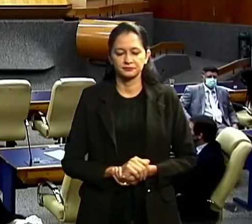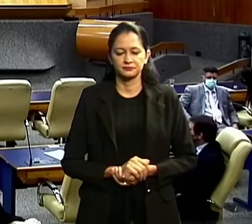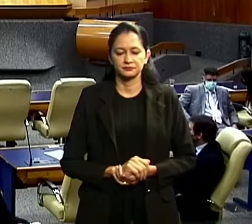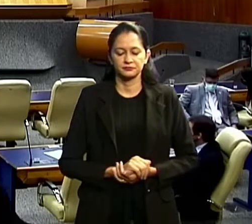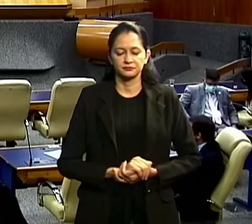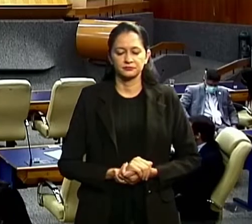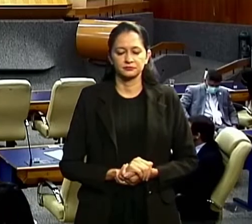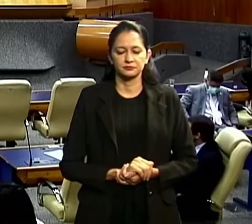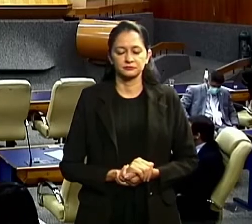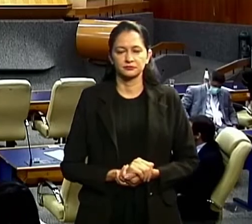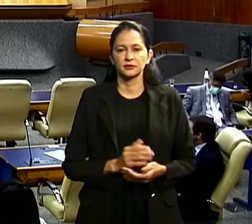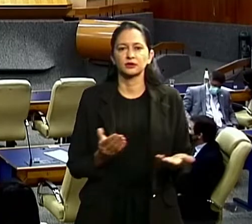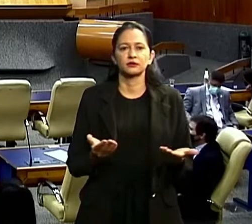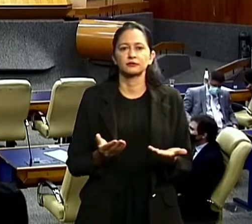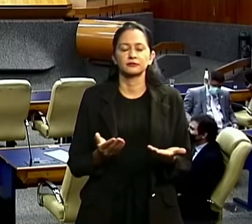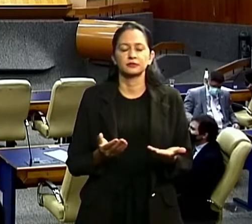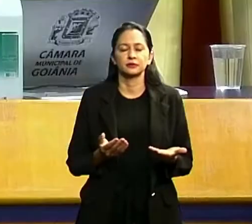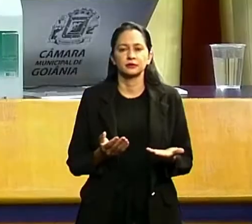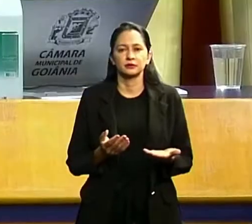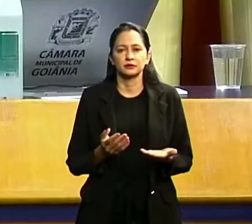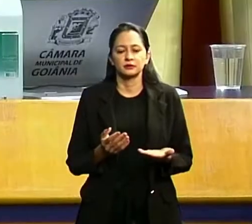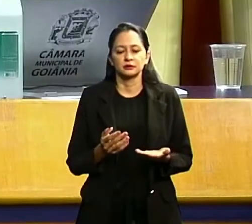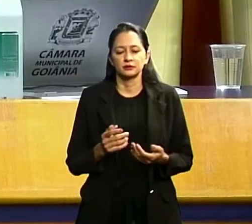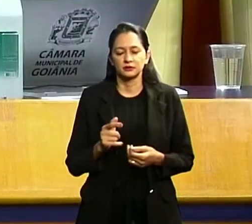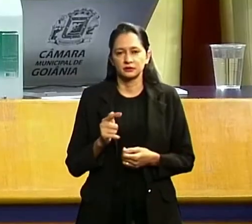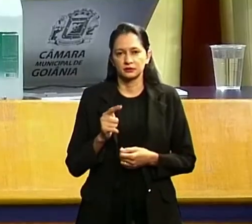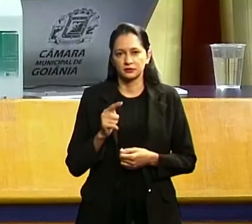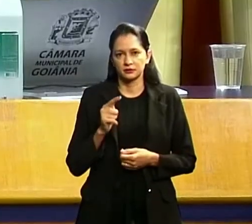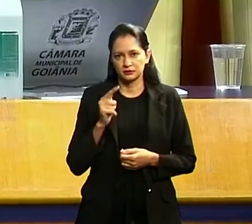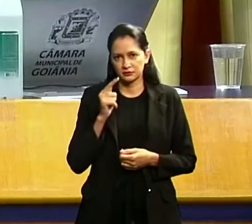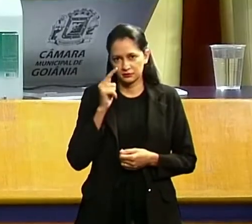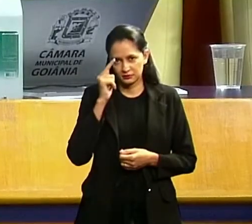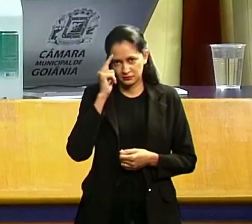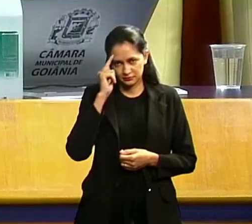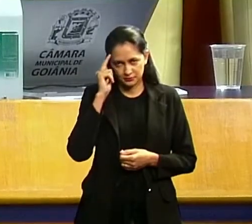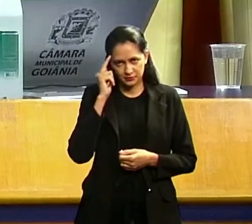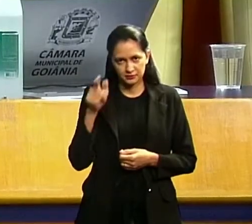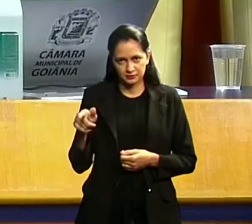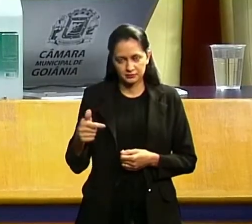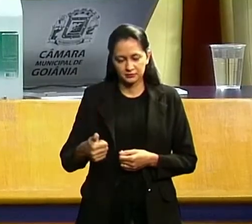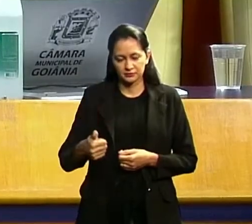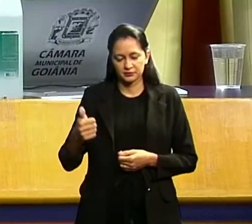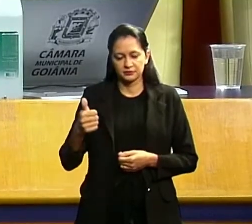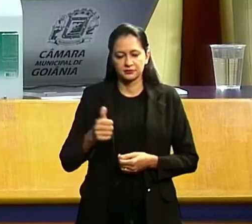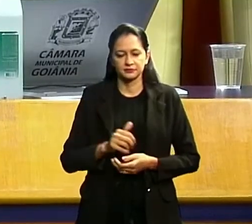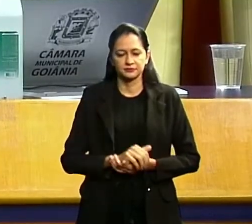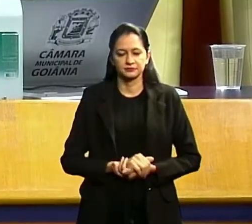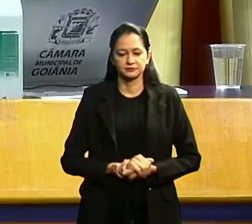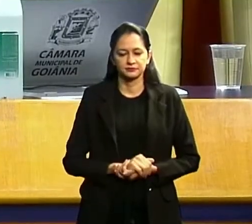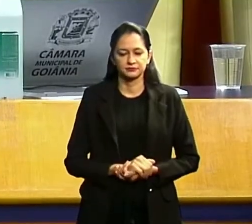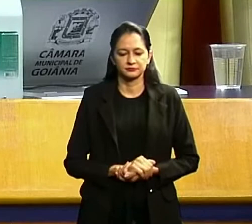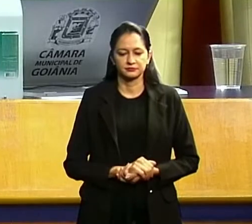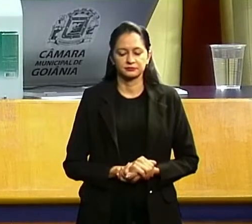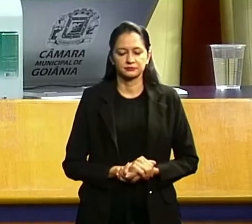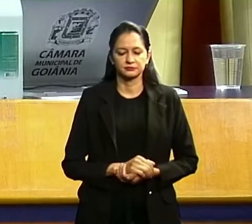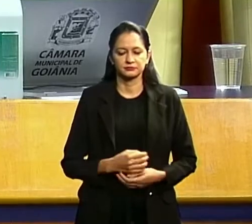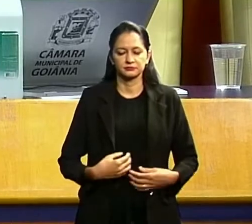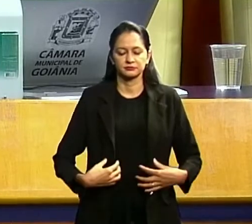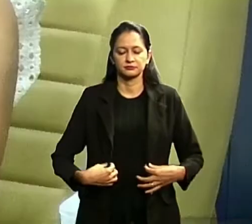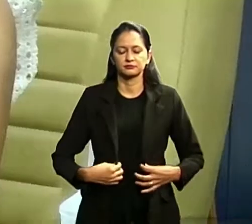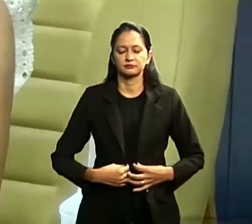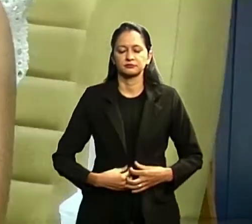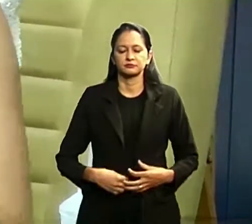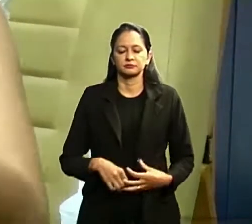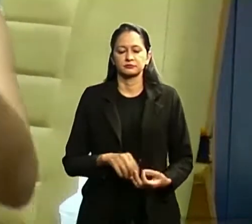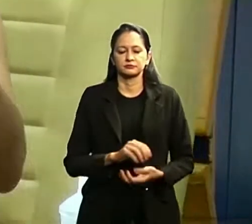Era o vereador Quitão, antes do Ronil será o Quitão. Vereadora Gabriela, em seguida Quitão e Ronilson. Desculpa aí, vereador, é muitos, vereador.